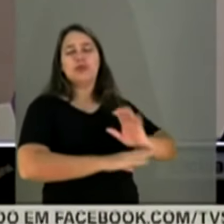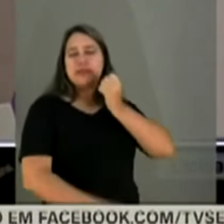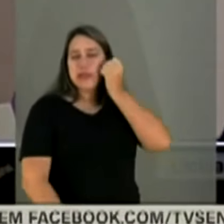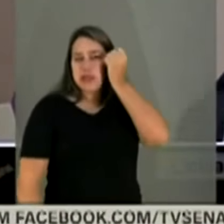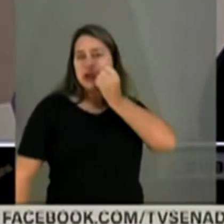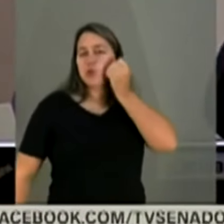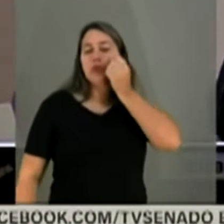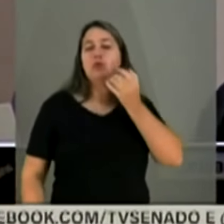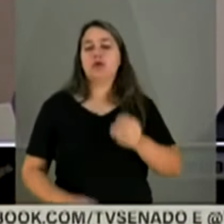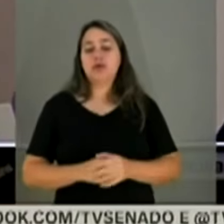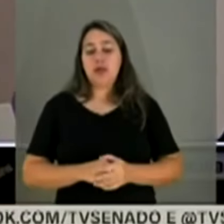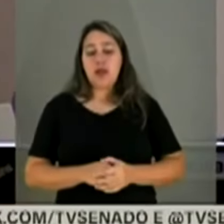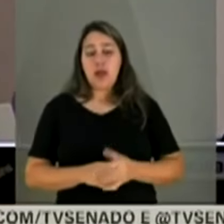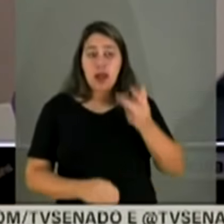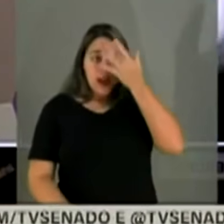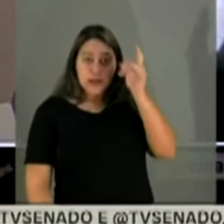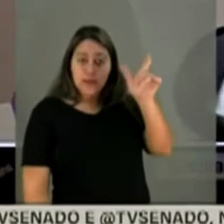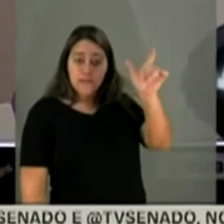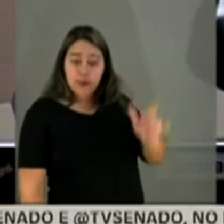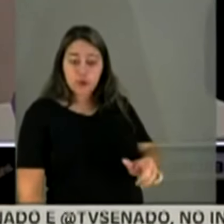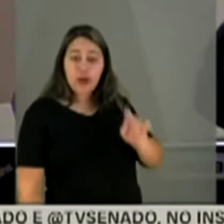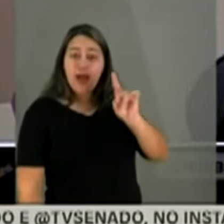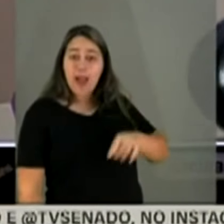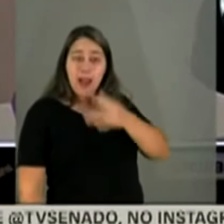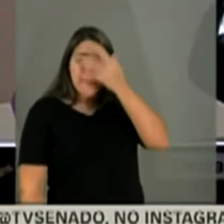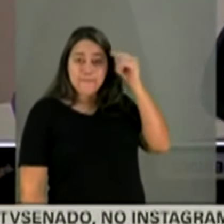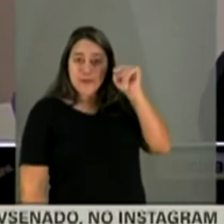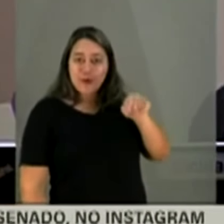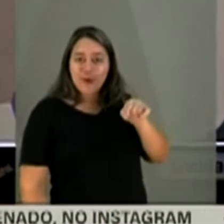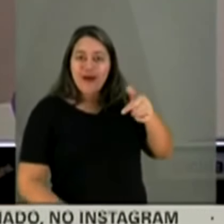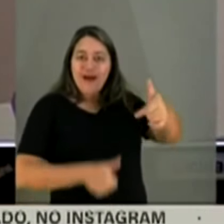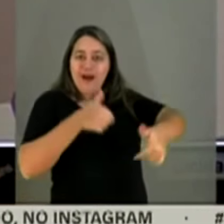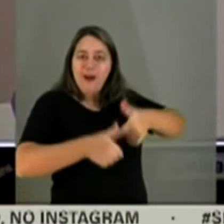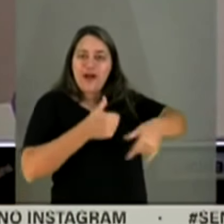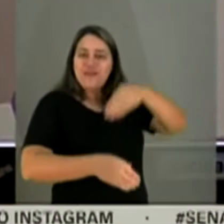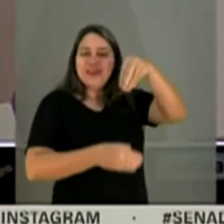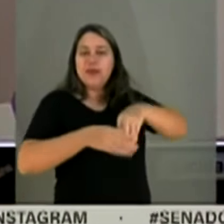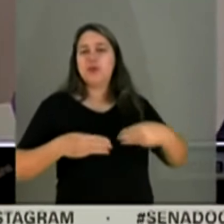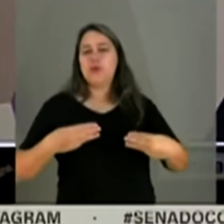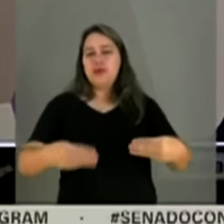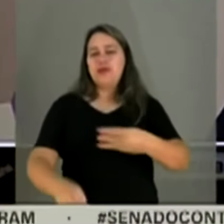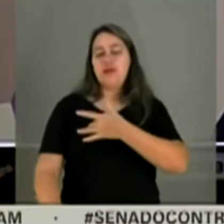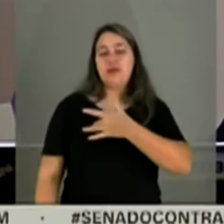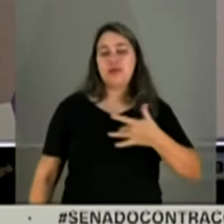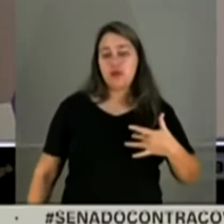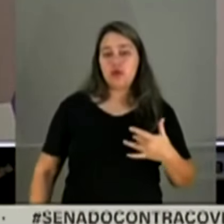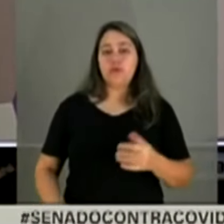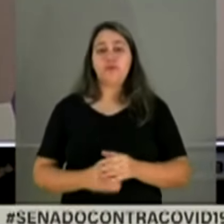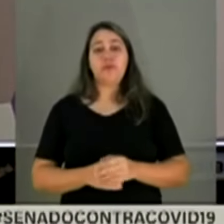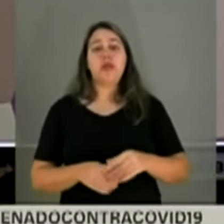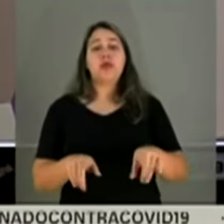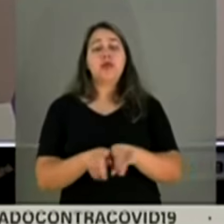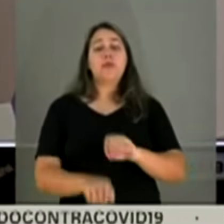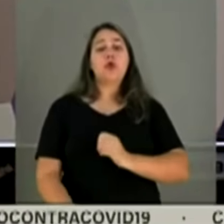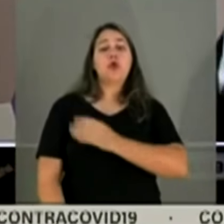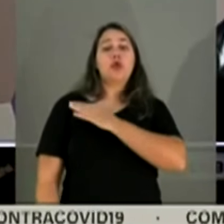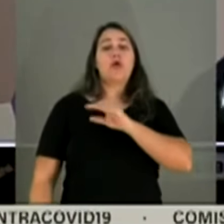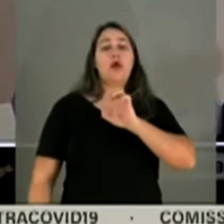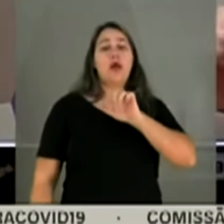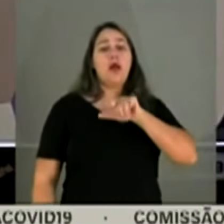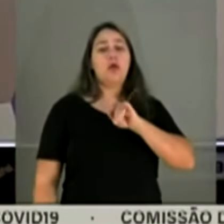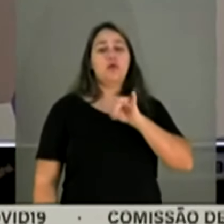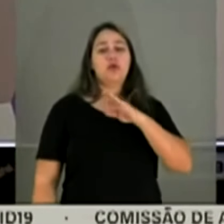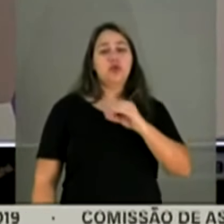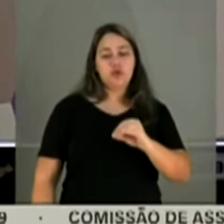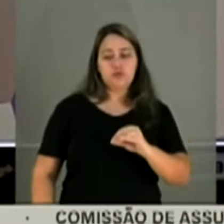senadores, esse cidadão era o grande operador dentro do Ministério da Saúde. E o coronel Elcio, senhor presidente,